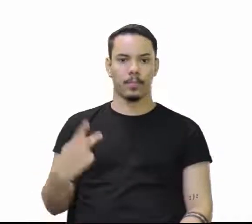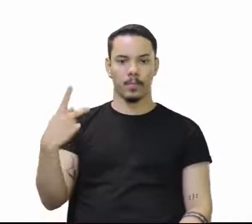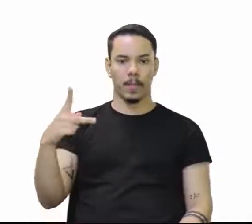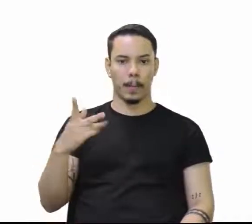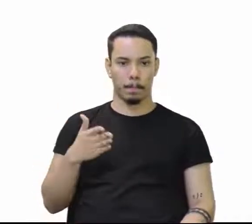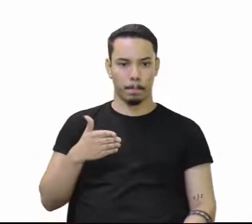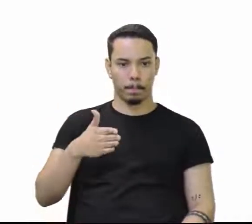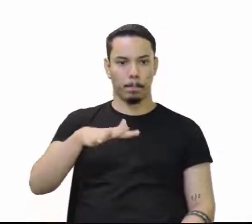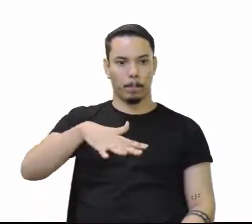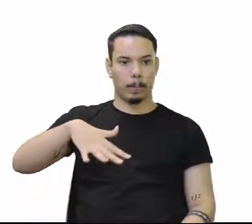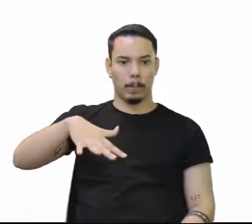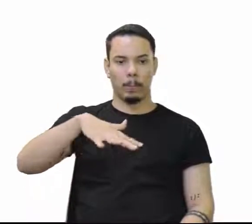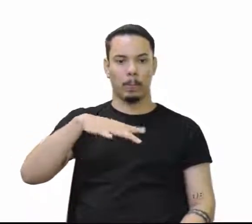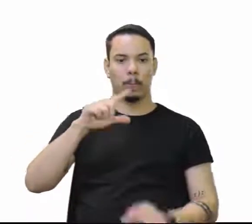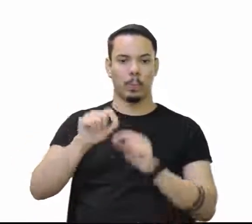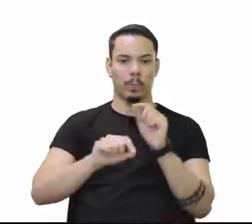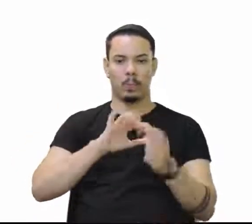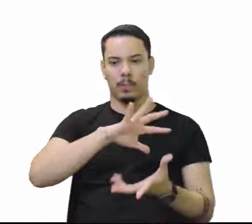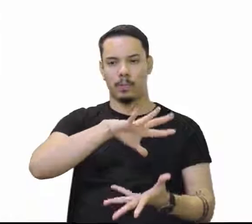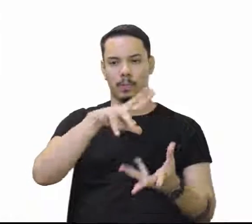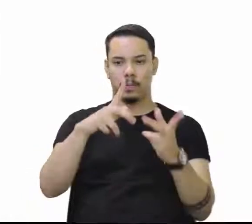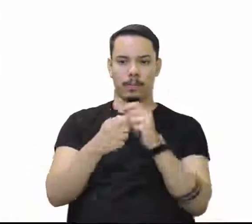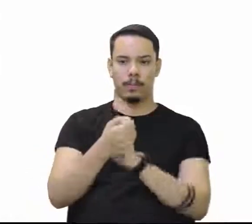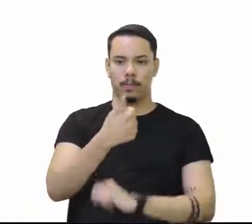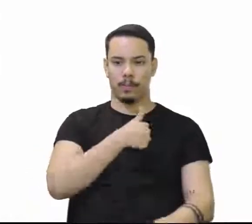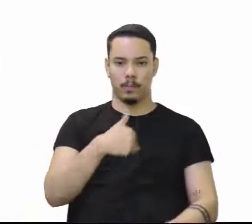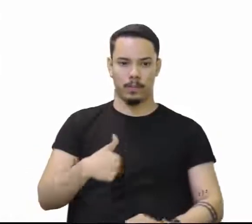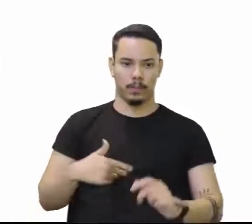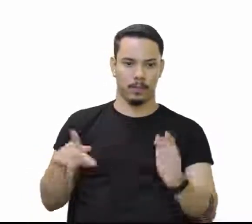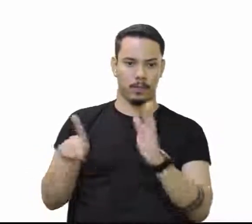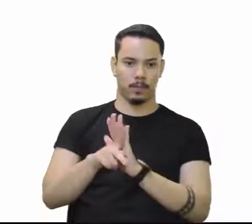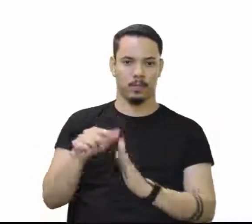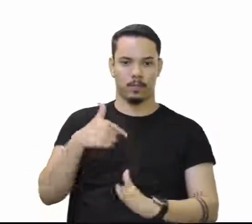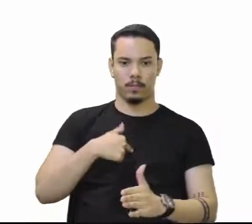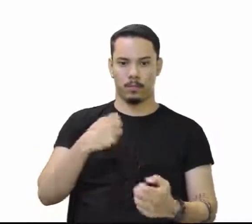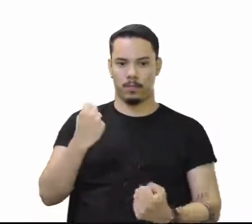estava voltada para a sustentação política do governo Getúlio Vargas.